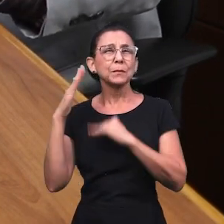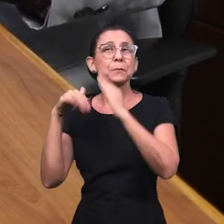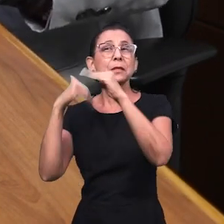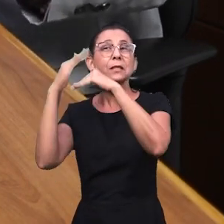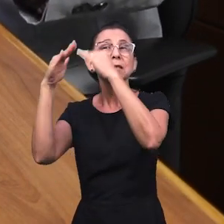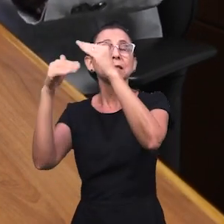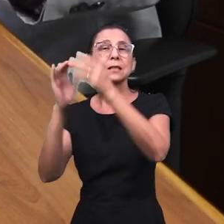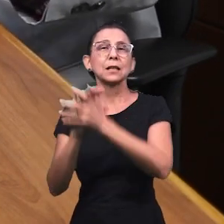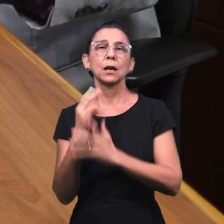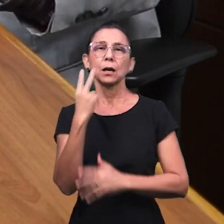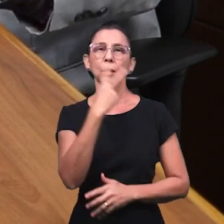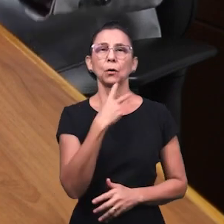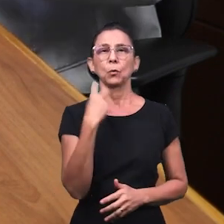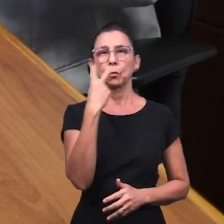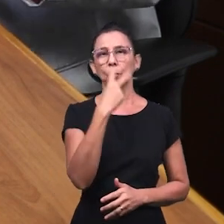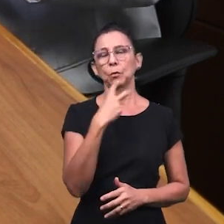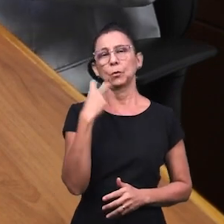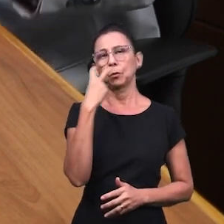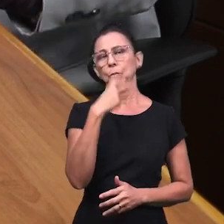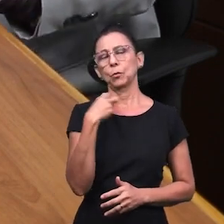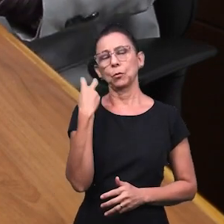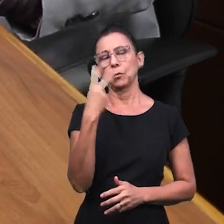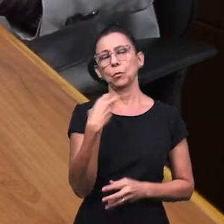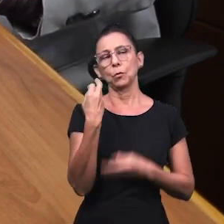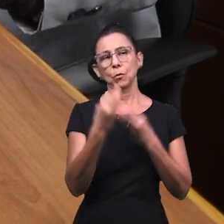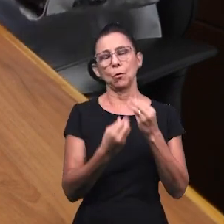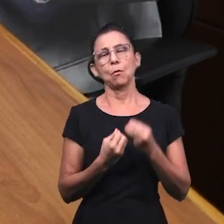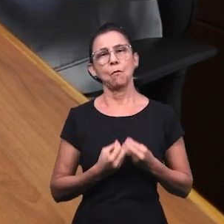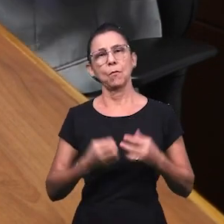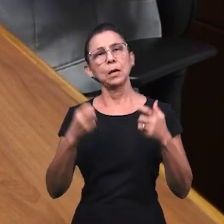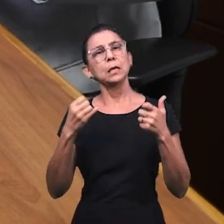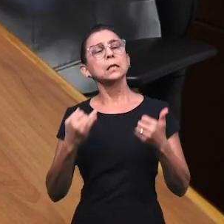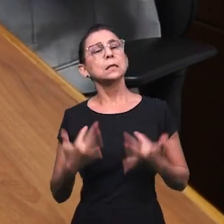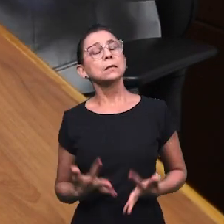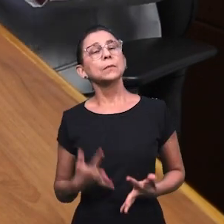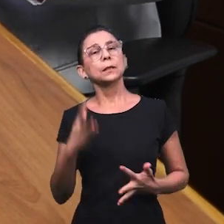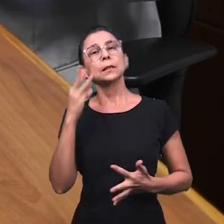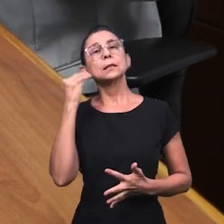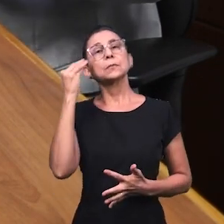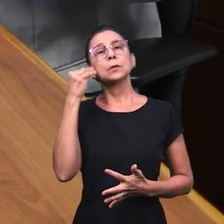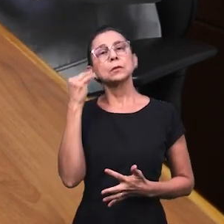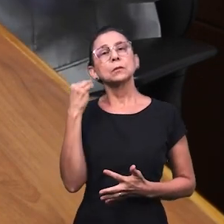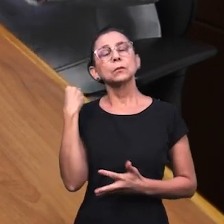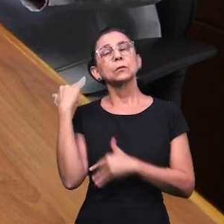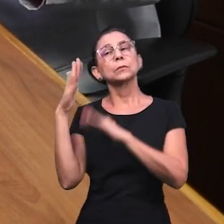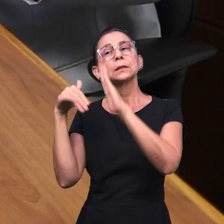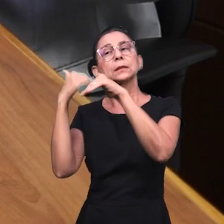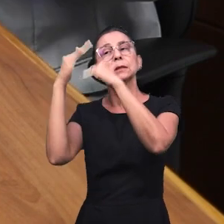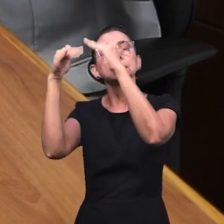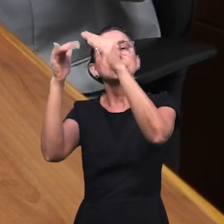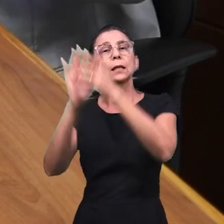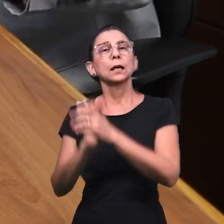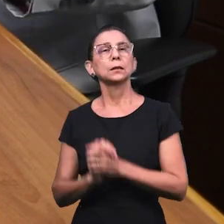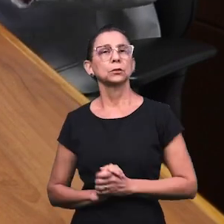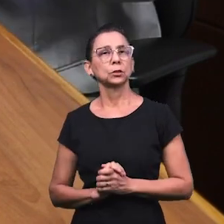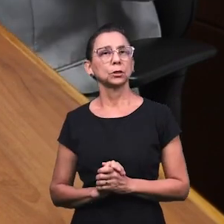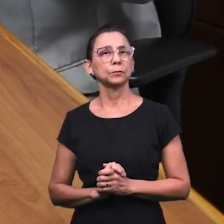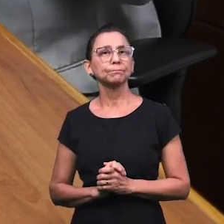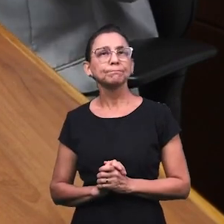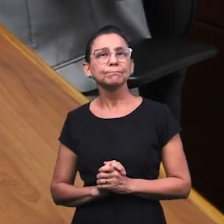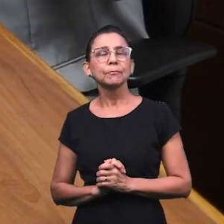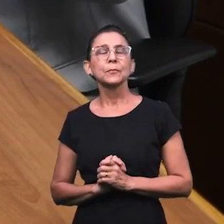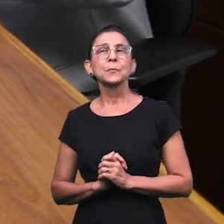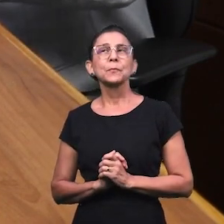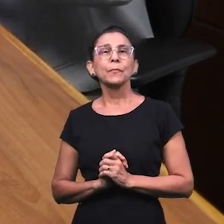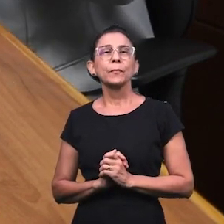desenvolveu a oralização? Conta um pouco desta sua experiência de desenvolver a sua capacidade de